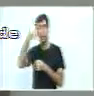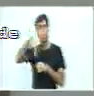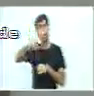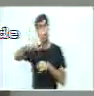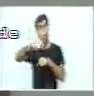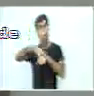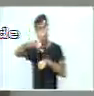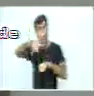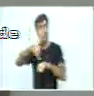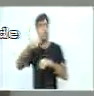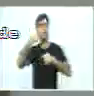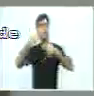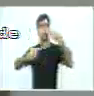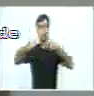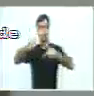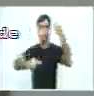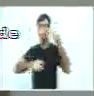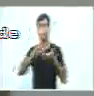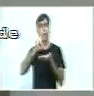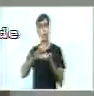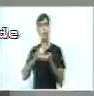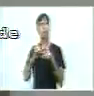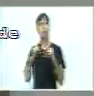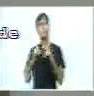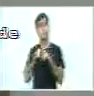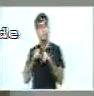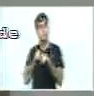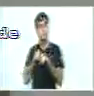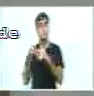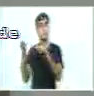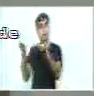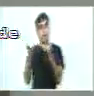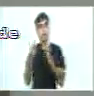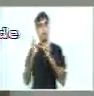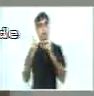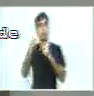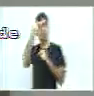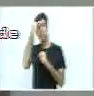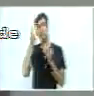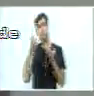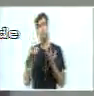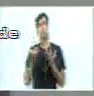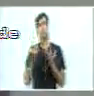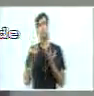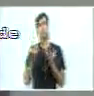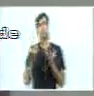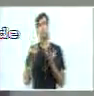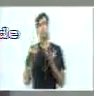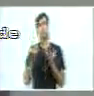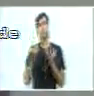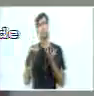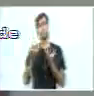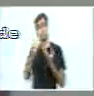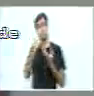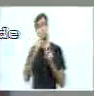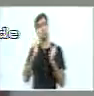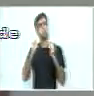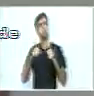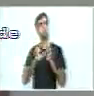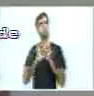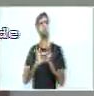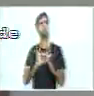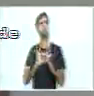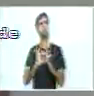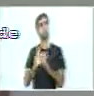discussão plena, e fica o reforço para todos aqueles que se sentirem, né, disponíveis para